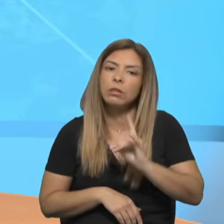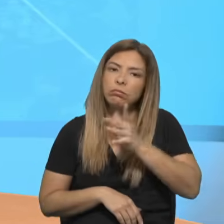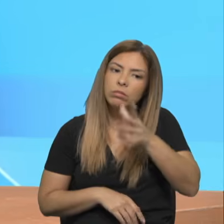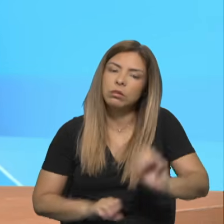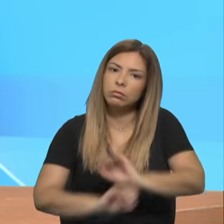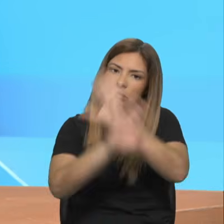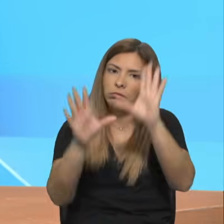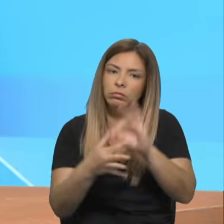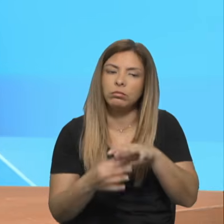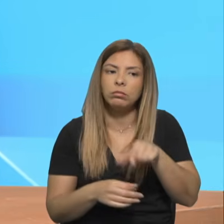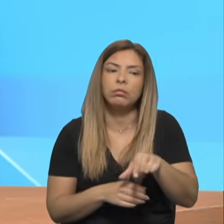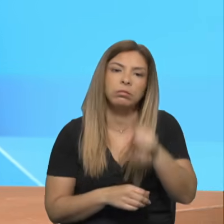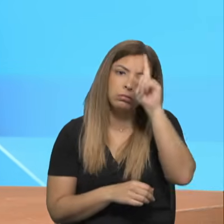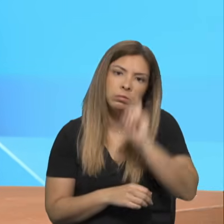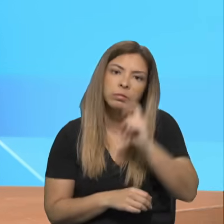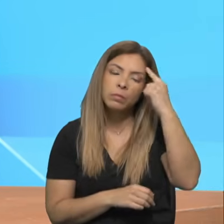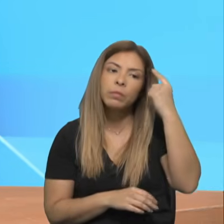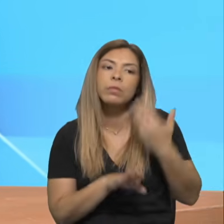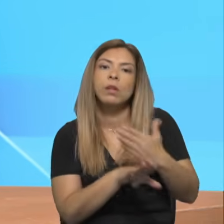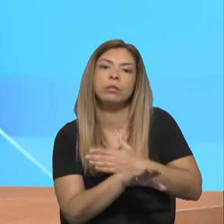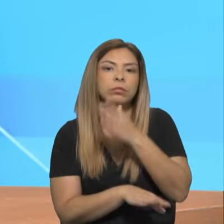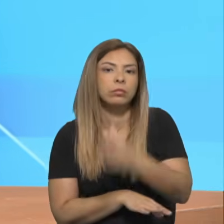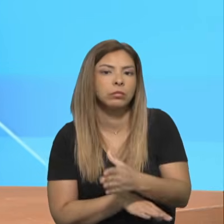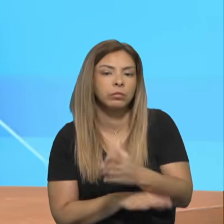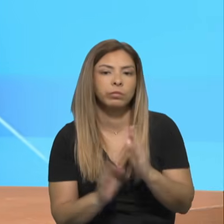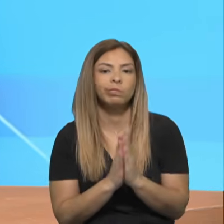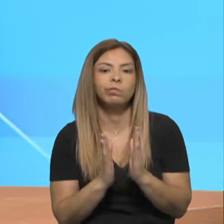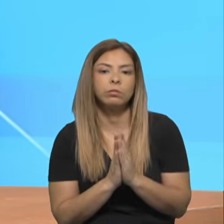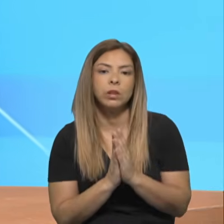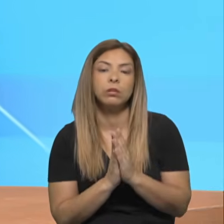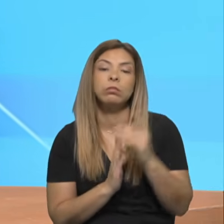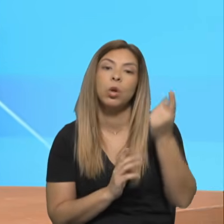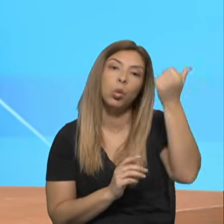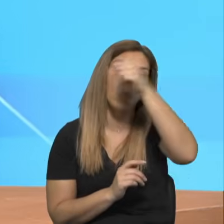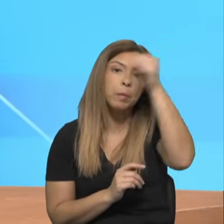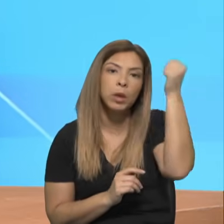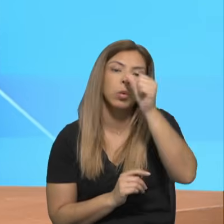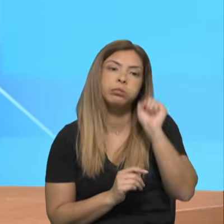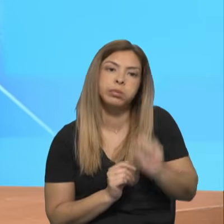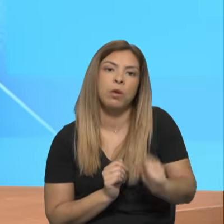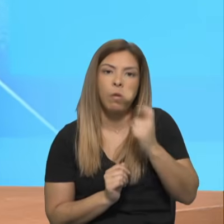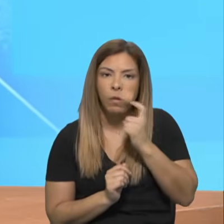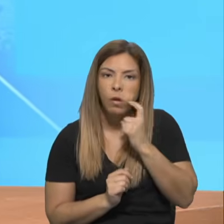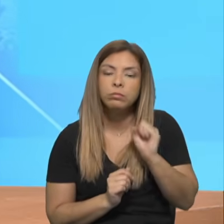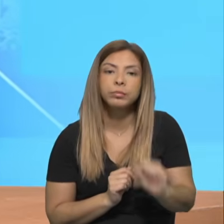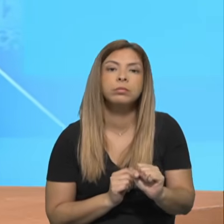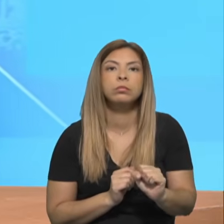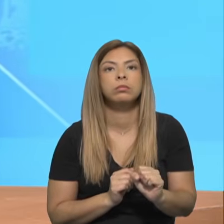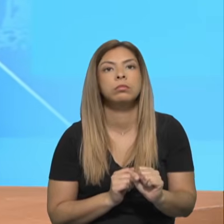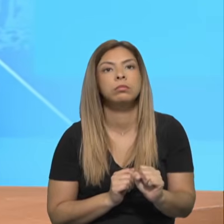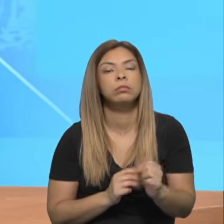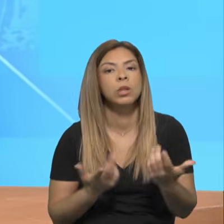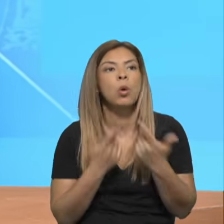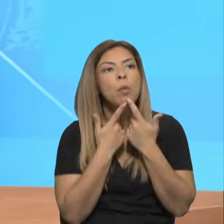Eu recordo aquilo que ele disse na homilia do Domingo de Ramos, no sentido de dizer não se